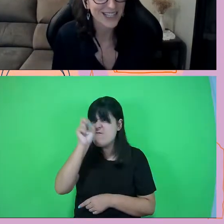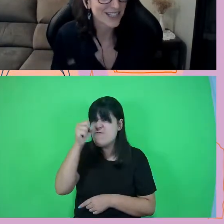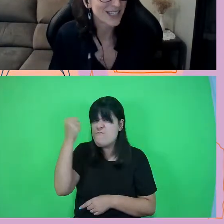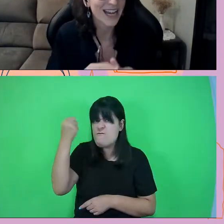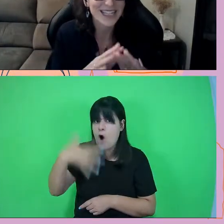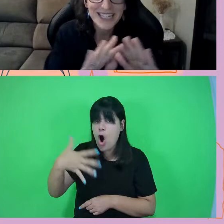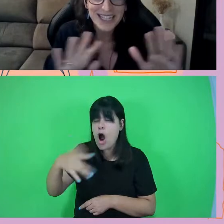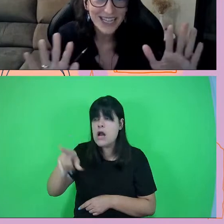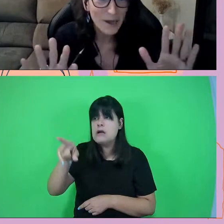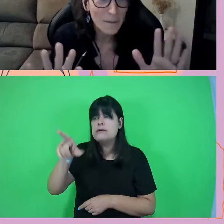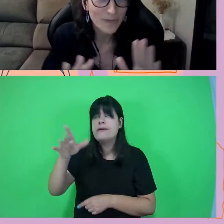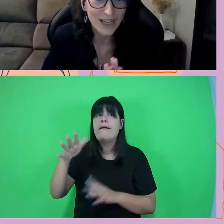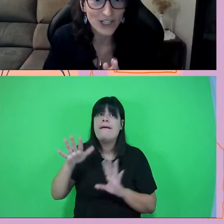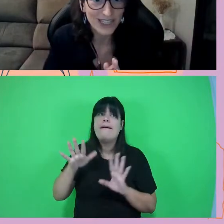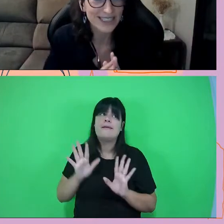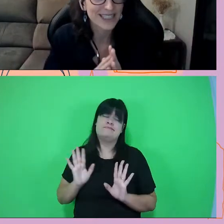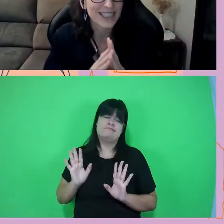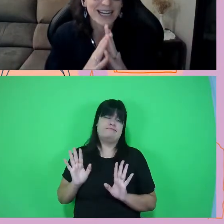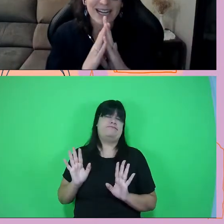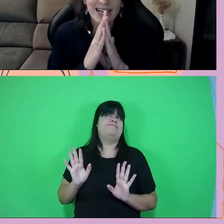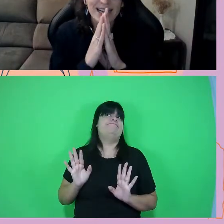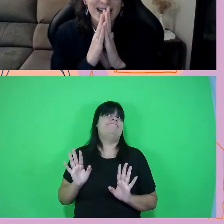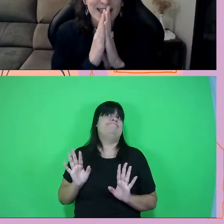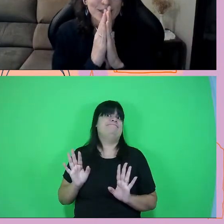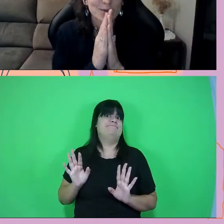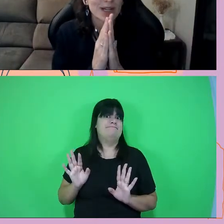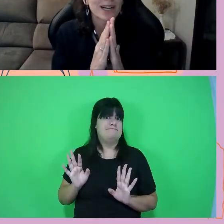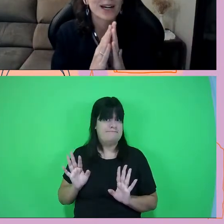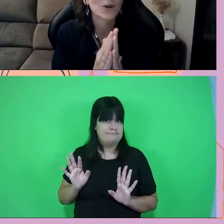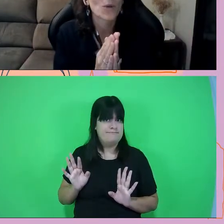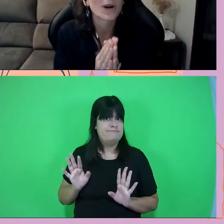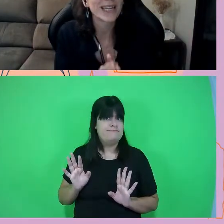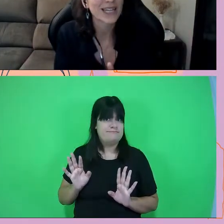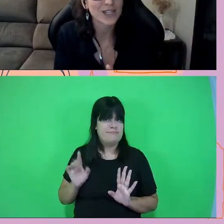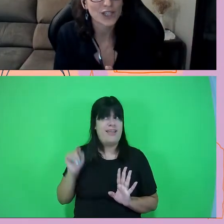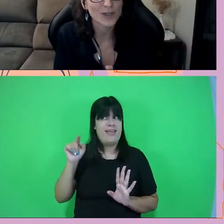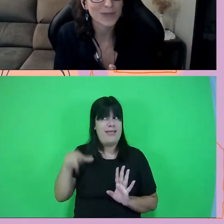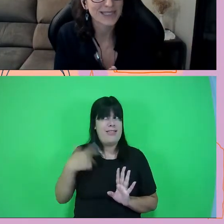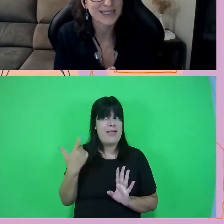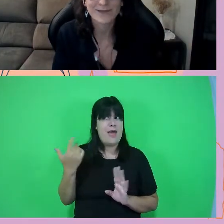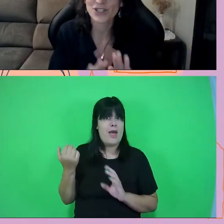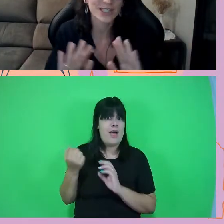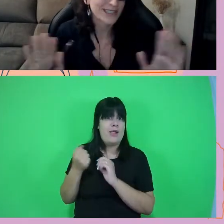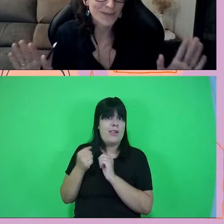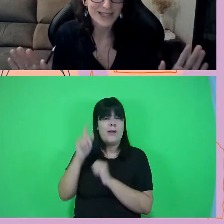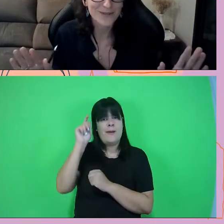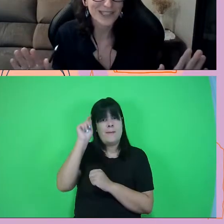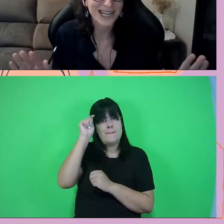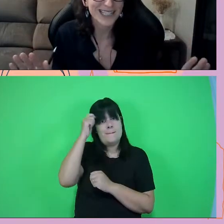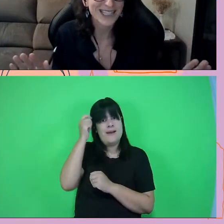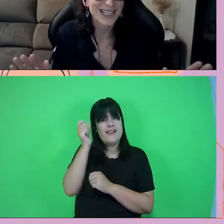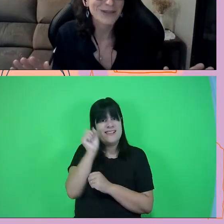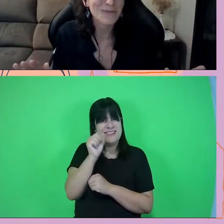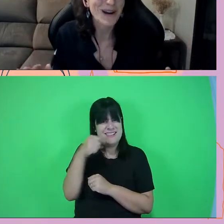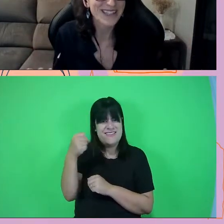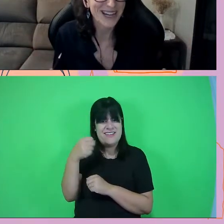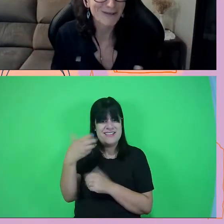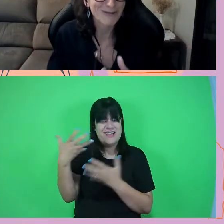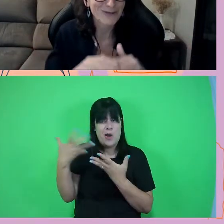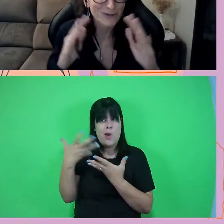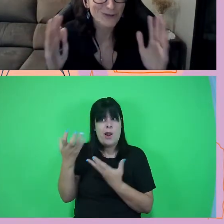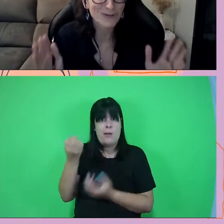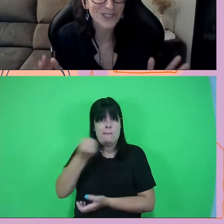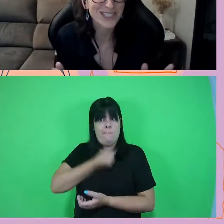né? E aí, já se a sua companheira de pretas cervejeiras também deve estar aqui querendo me